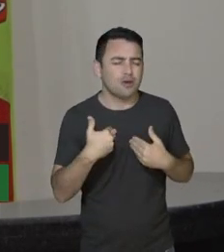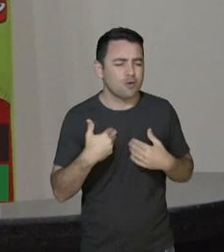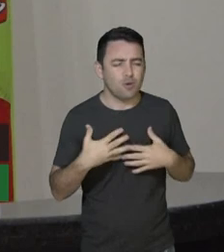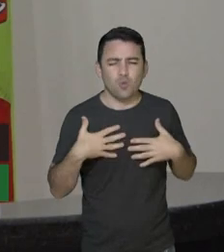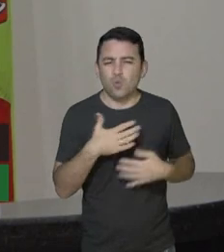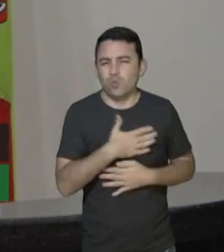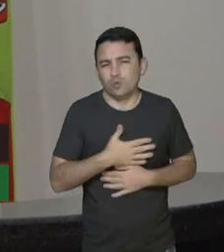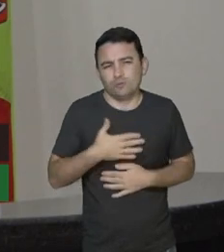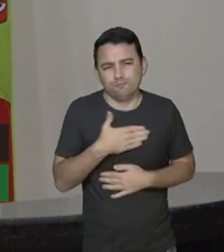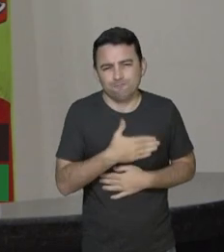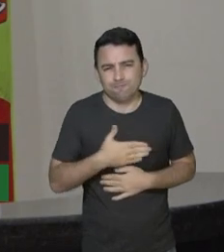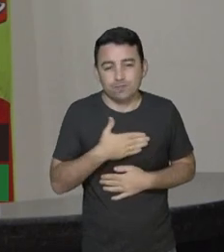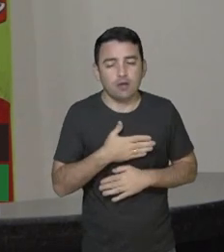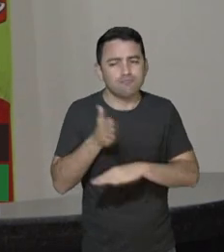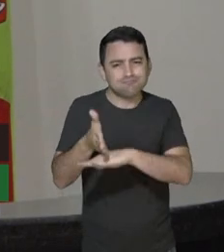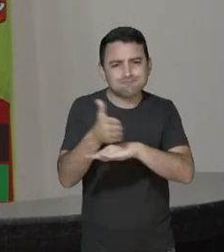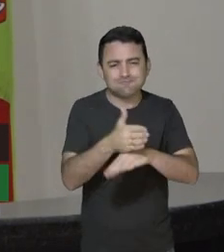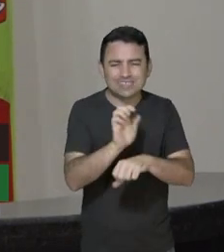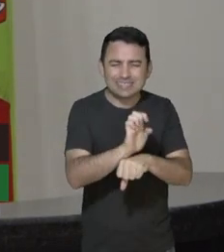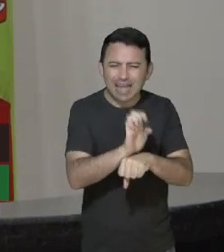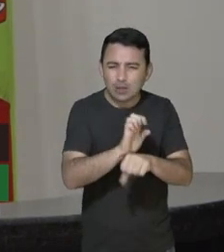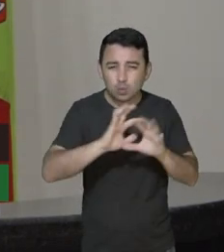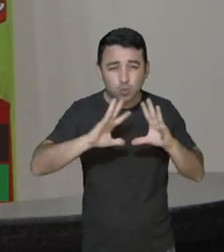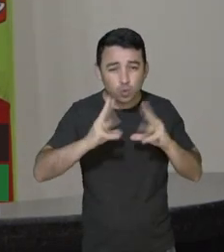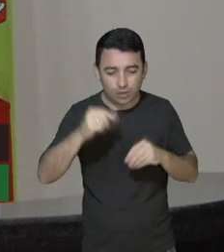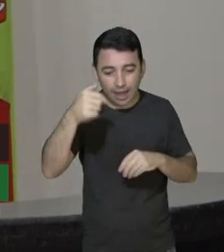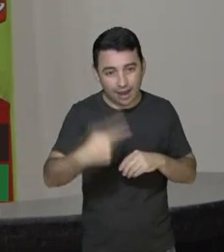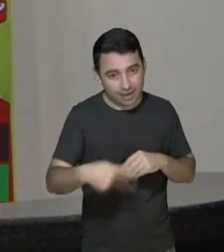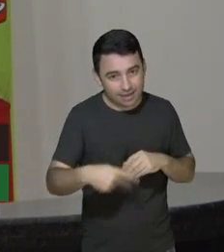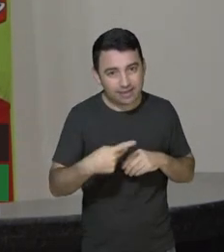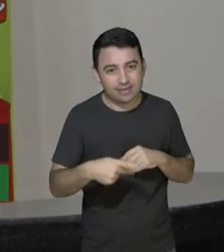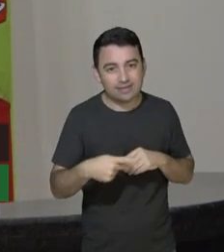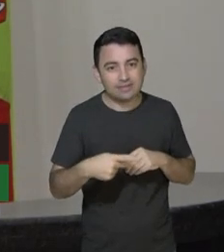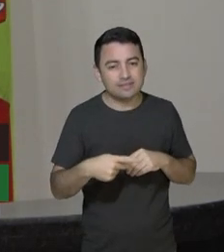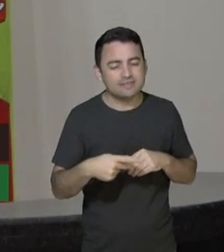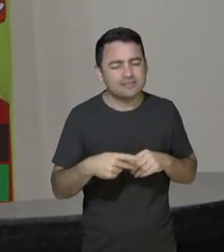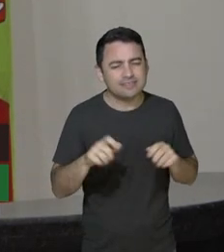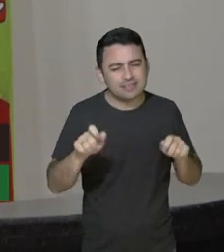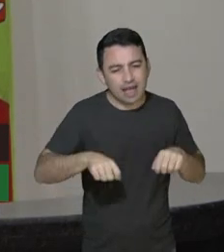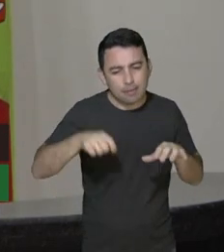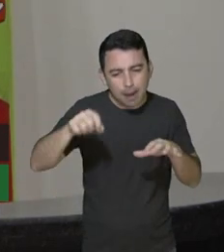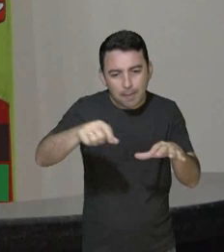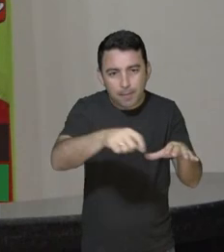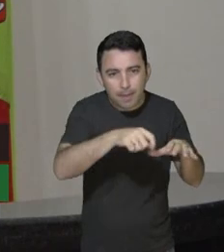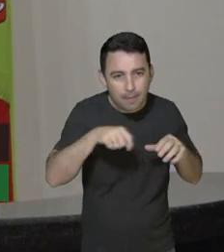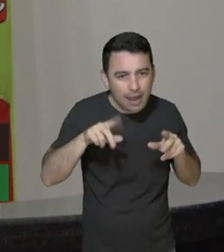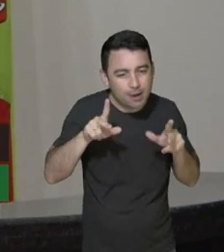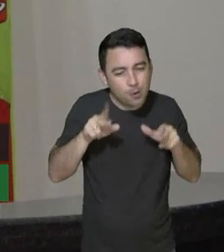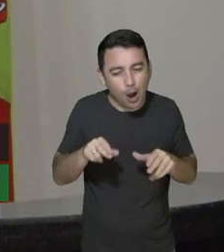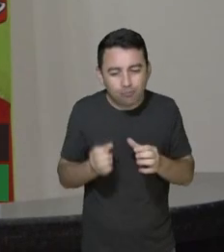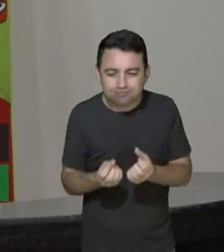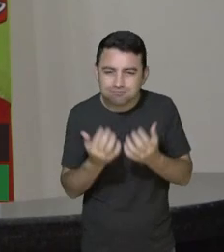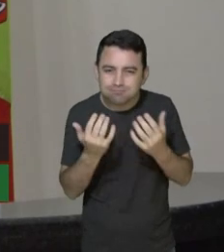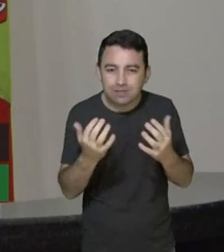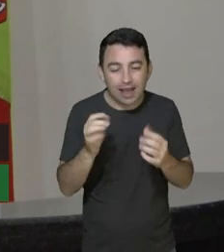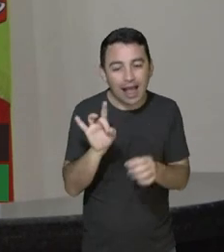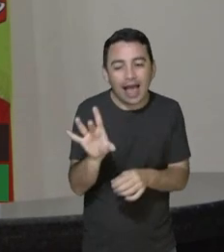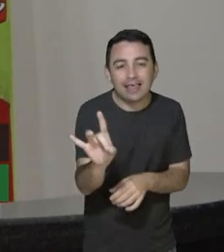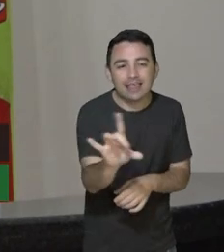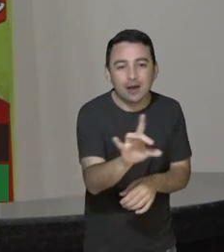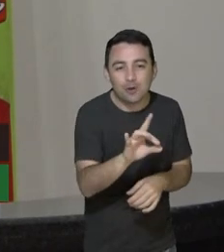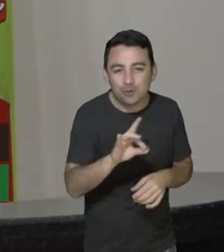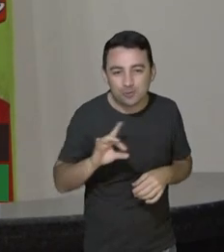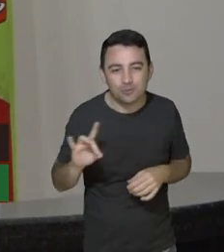ter percorrido todo o Estado, ajudando a também implantar essa ferramenta em vários e vários municípios. Um